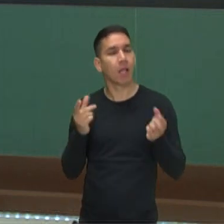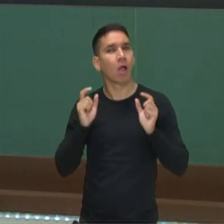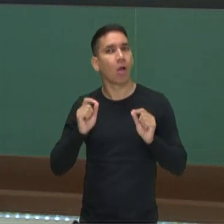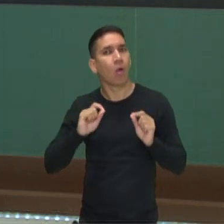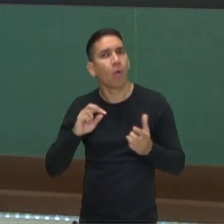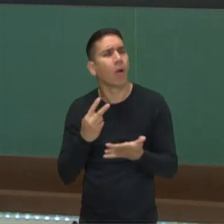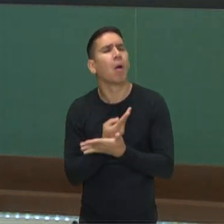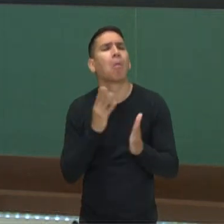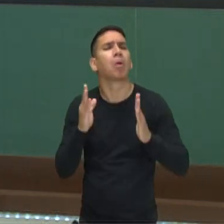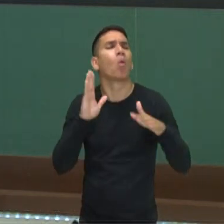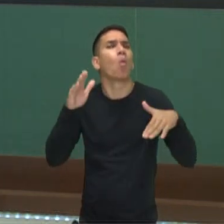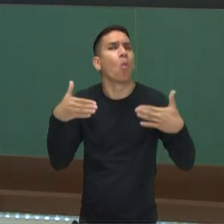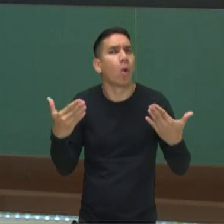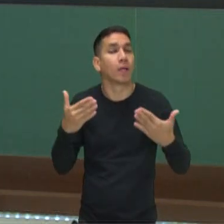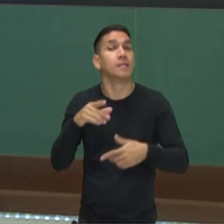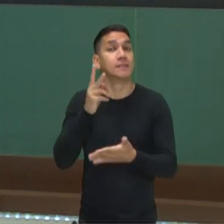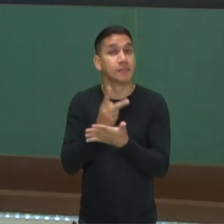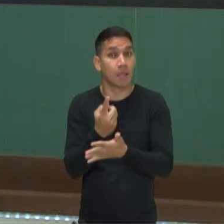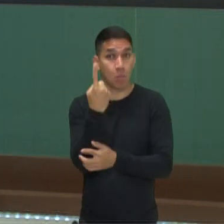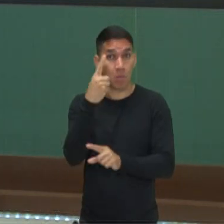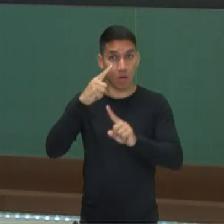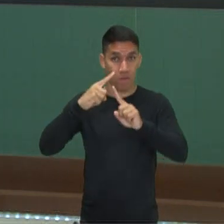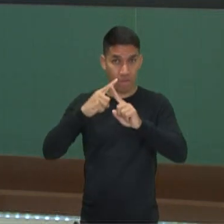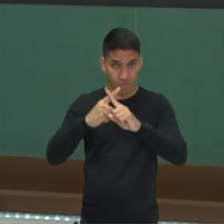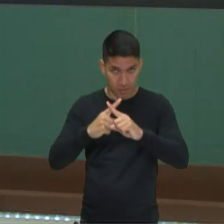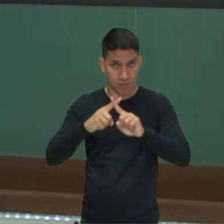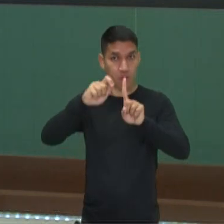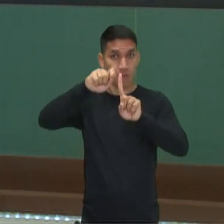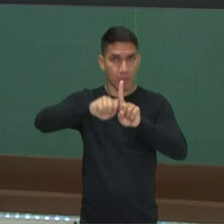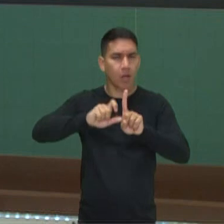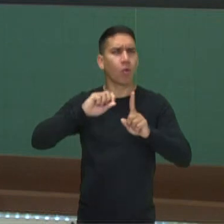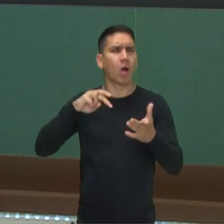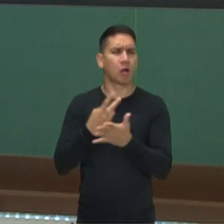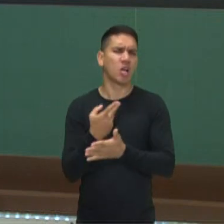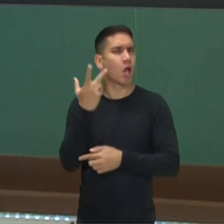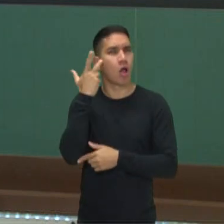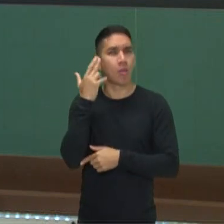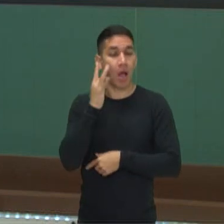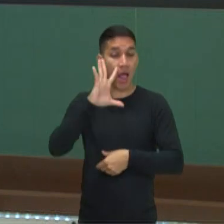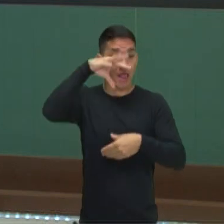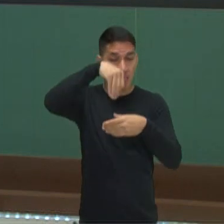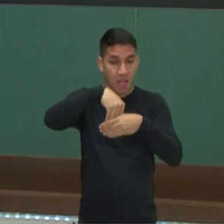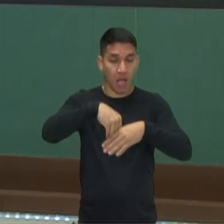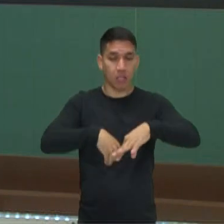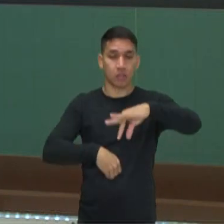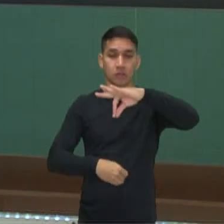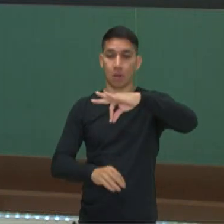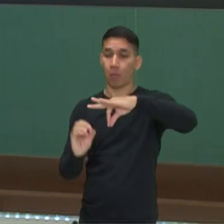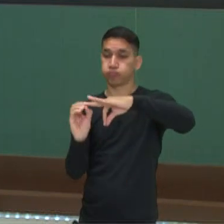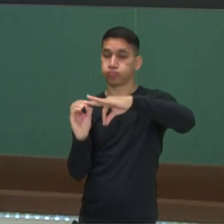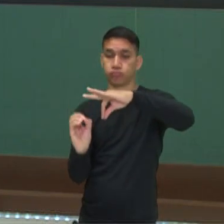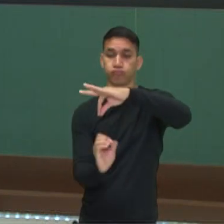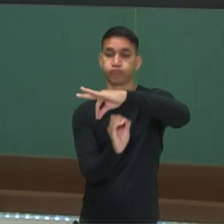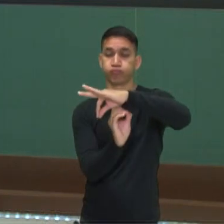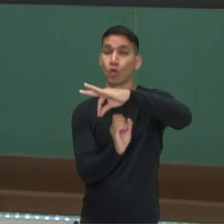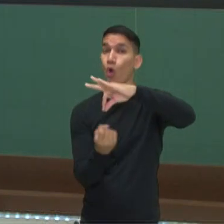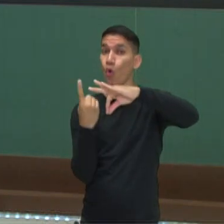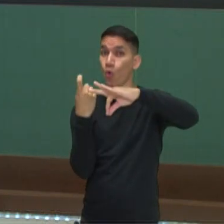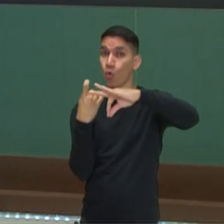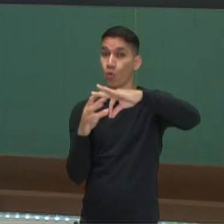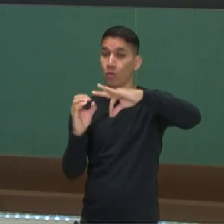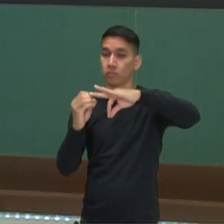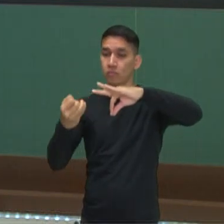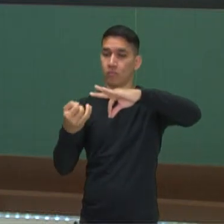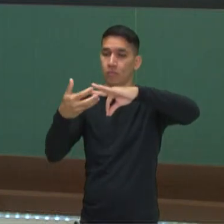é esse período? Então, uma vez por mês, geralmente lá dentro dos ovários, um ovócito